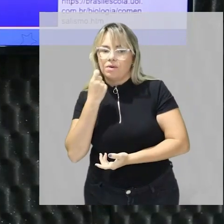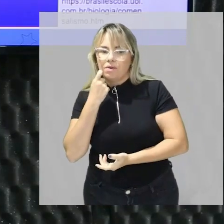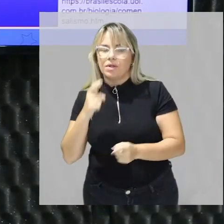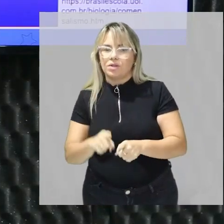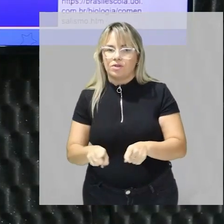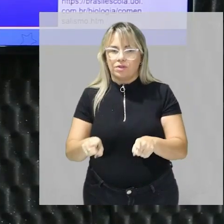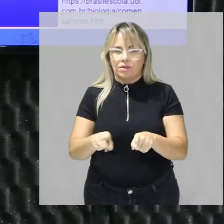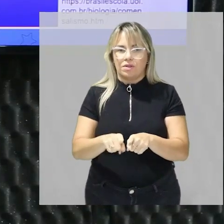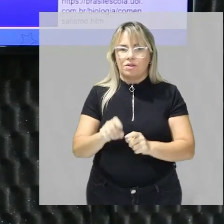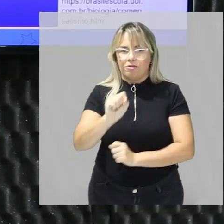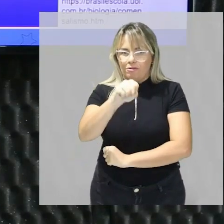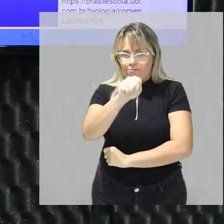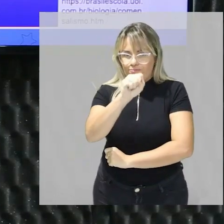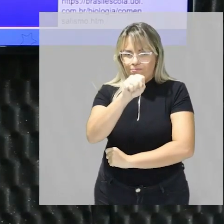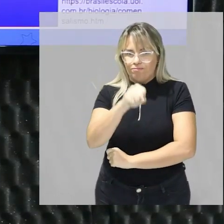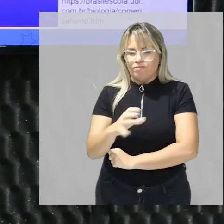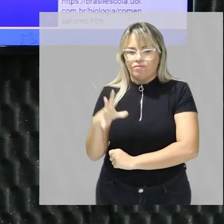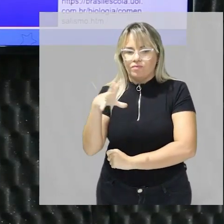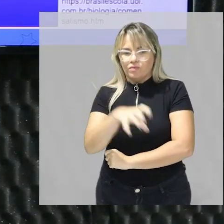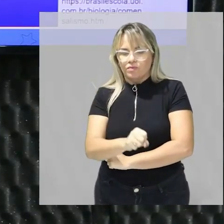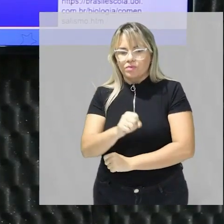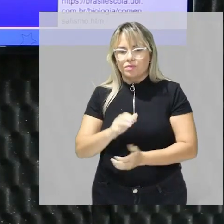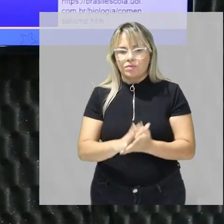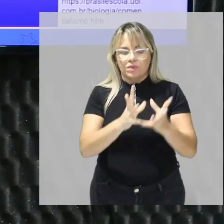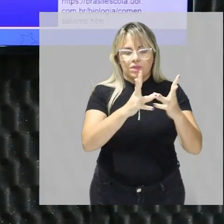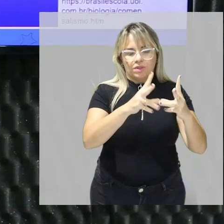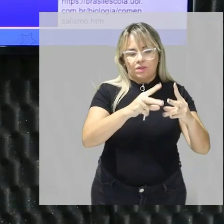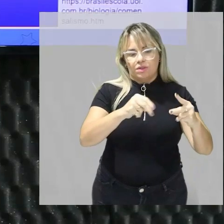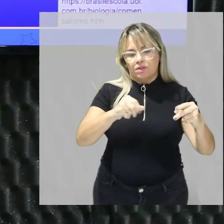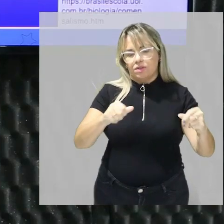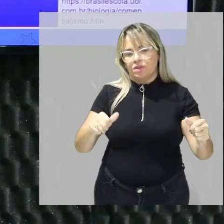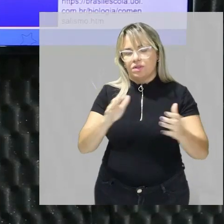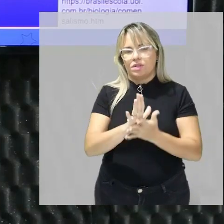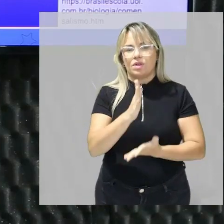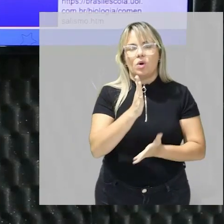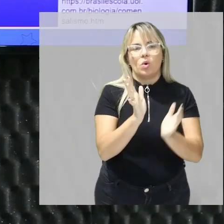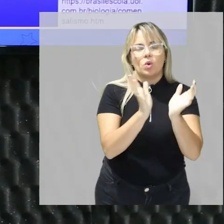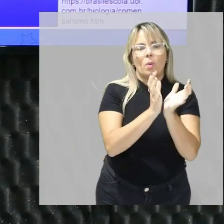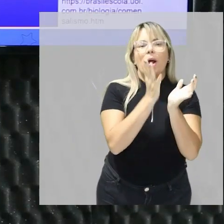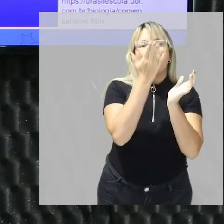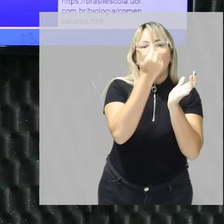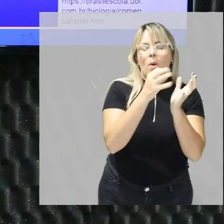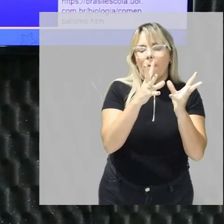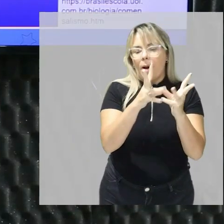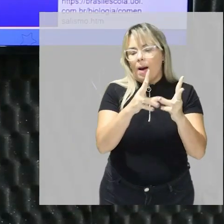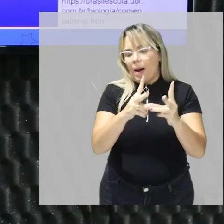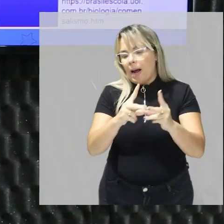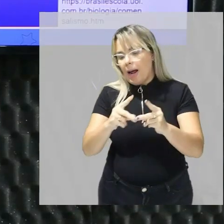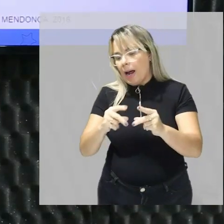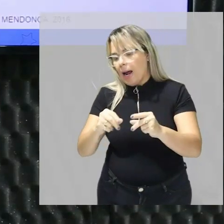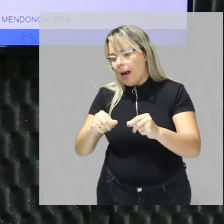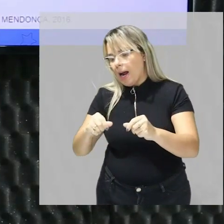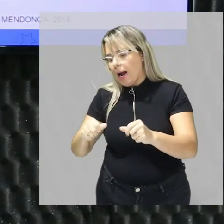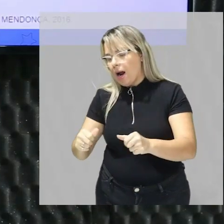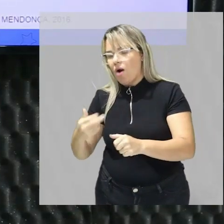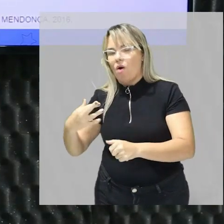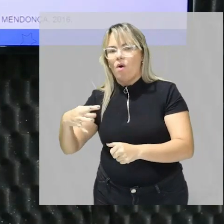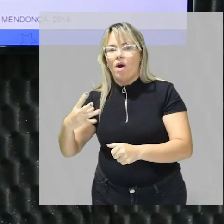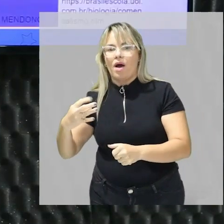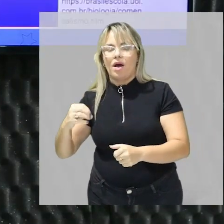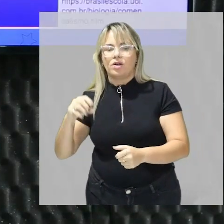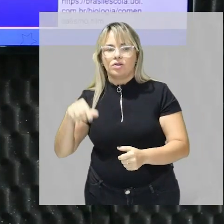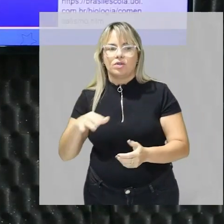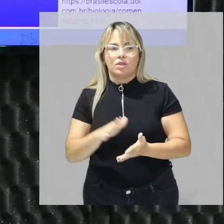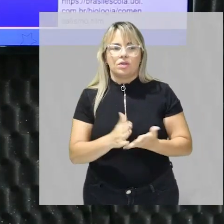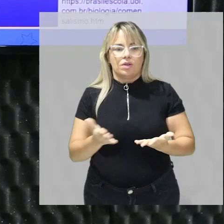peixes que o tubarão provavelmente possa deixar cair na hora que ele estiver se alimentando, tá? Isso é o comensalismo. O comensalismo também